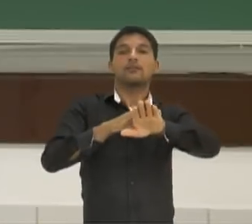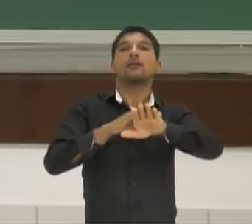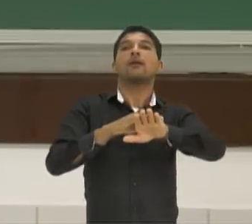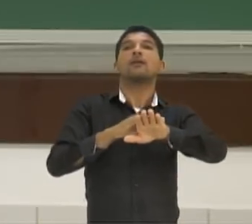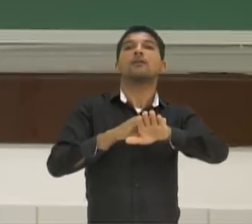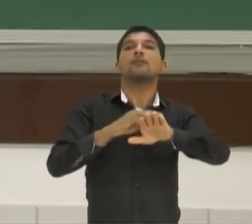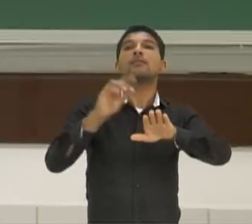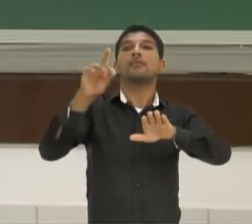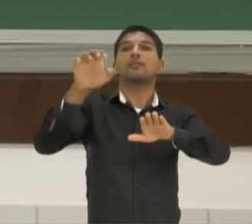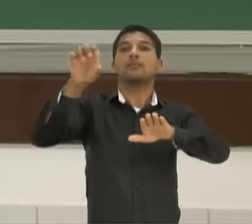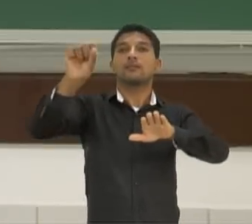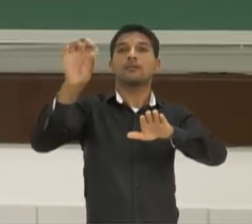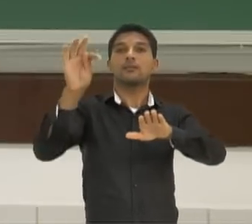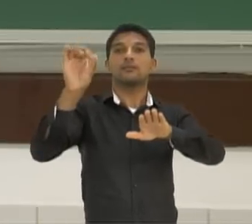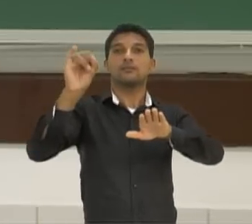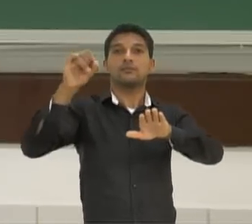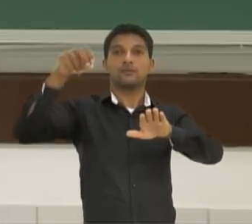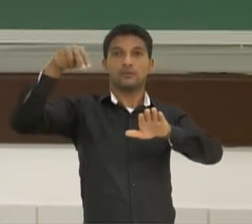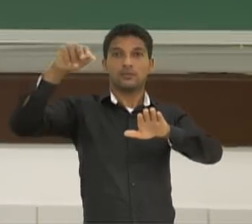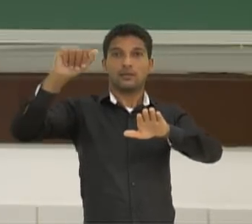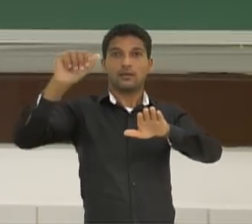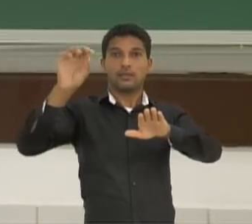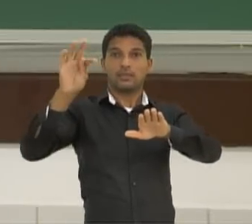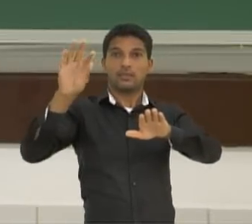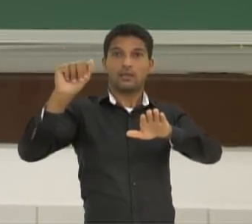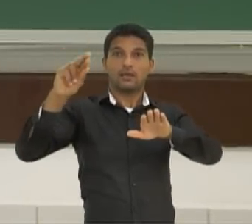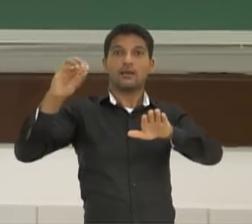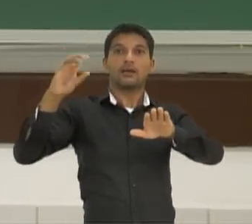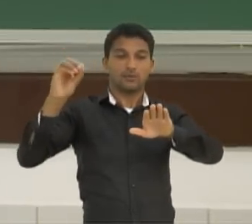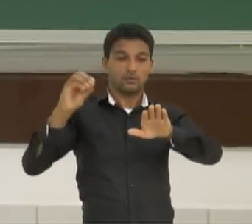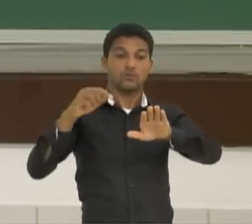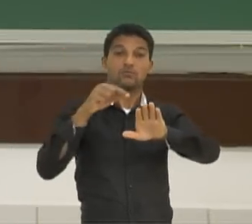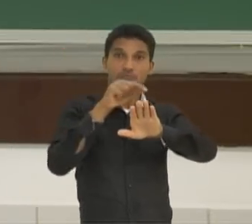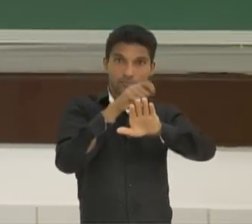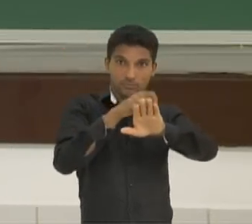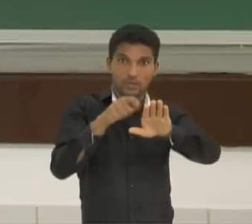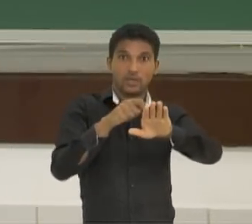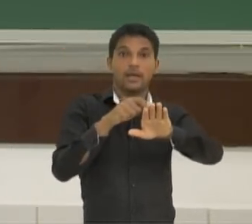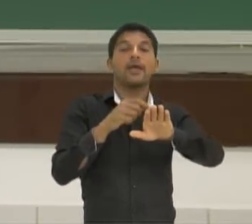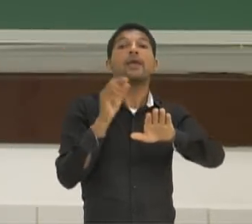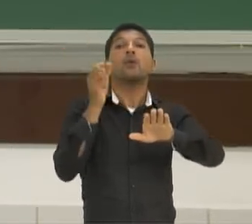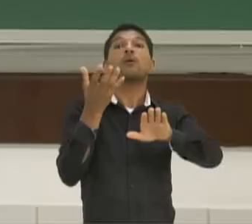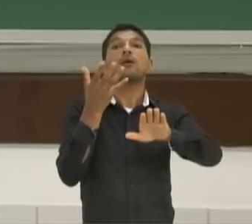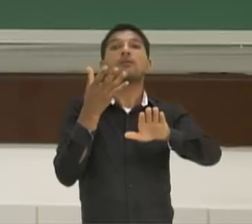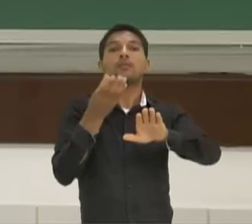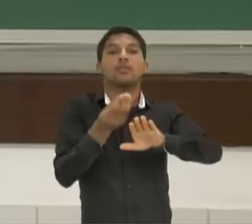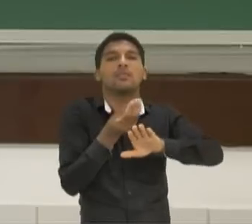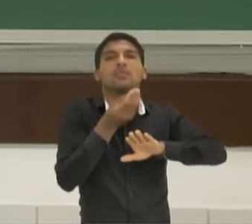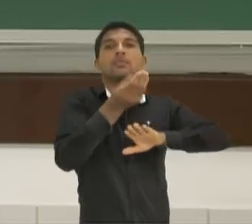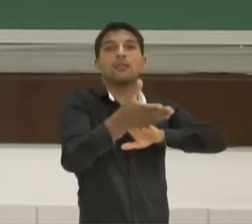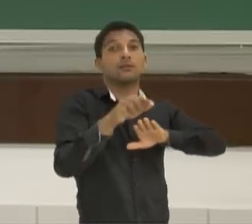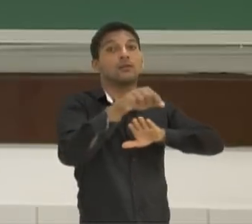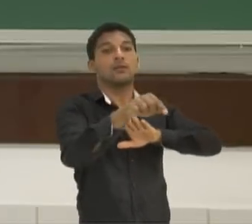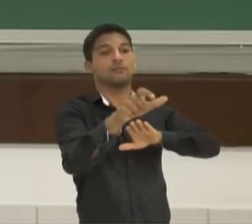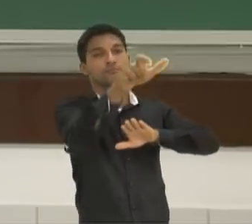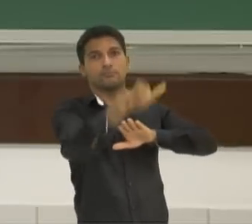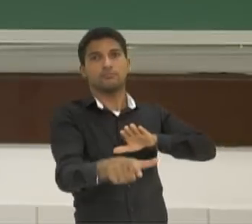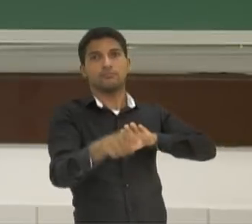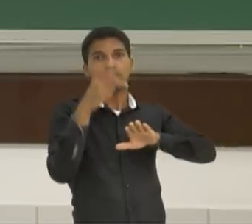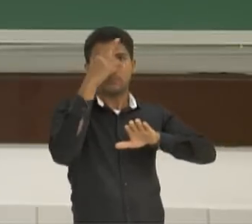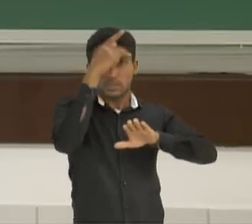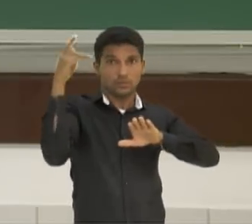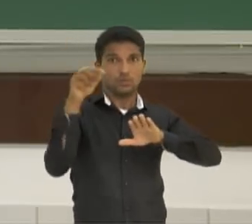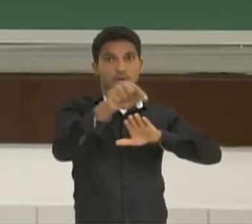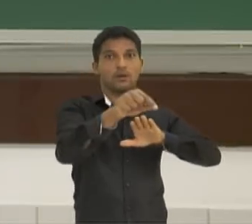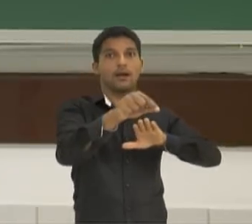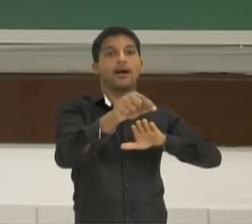às vezes, alguns já trazem até o modelinho, né? Na frente, remetente, 2 pontos, para você só preencher os seus dados, nome da